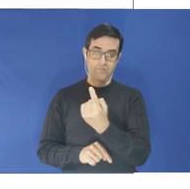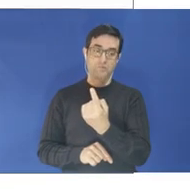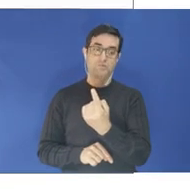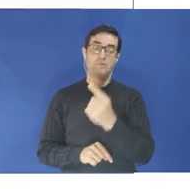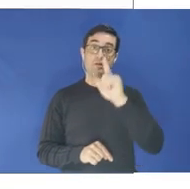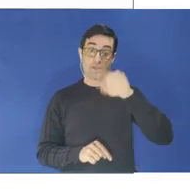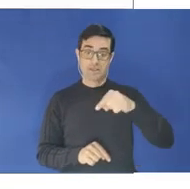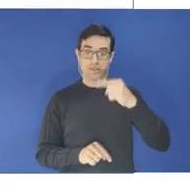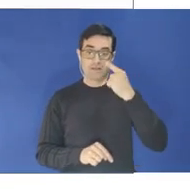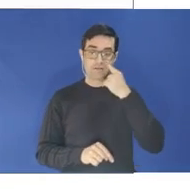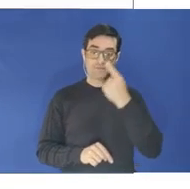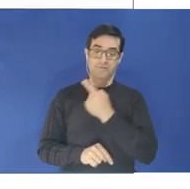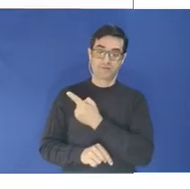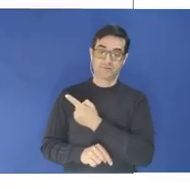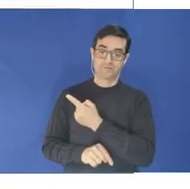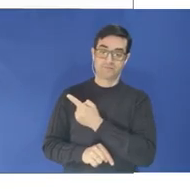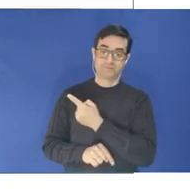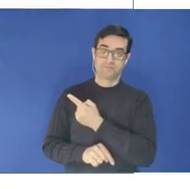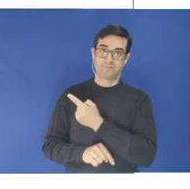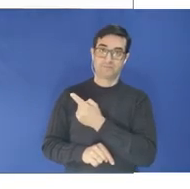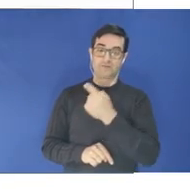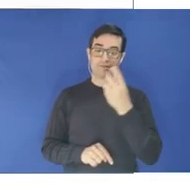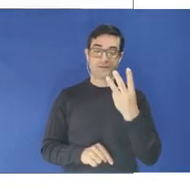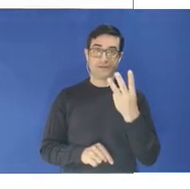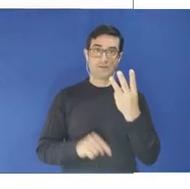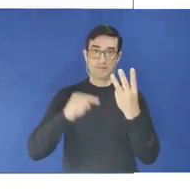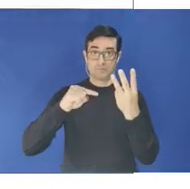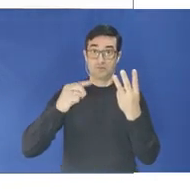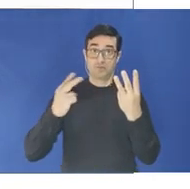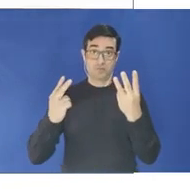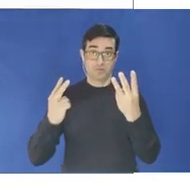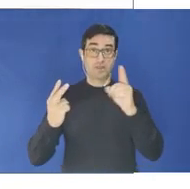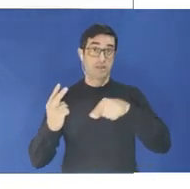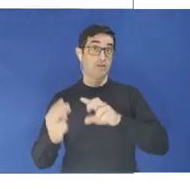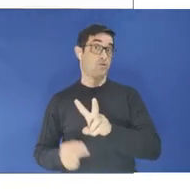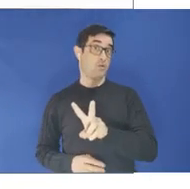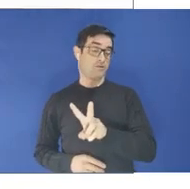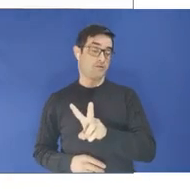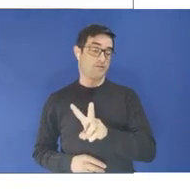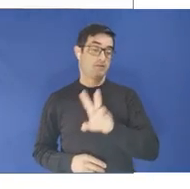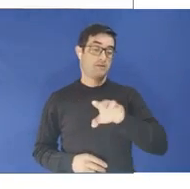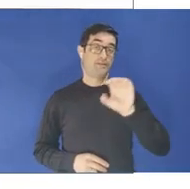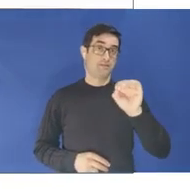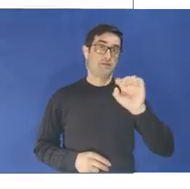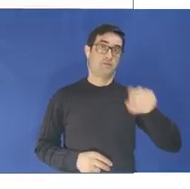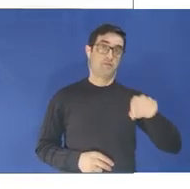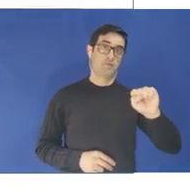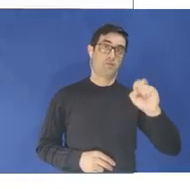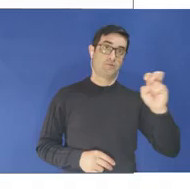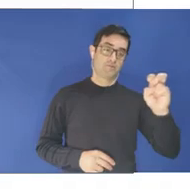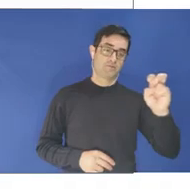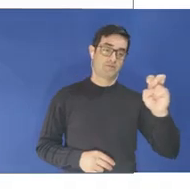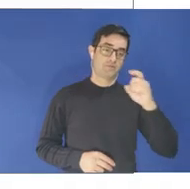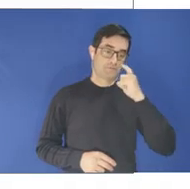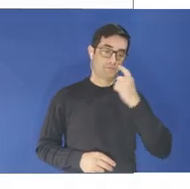ou seja, no caso N-1, se esse é o nível 3, N-1 é 2, né? Eles têm um parâmetro de